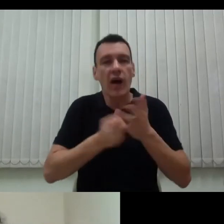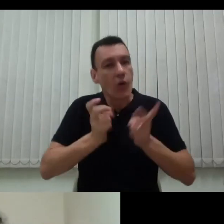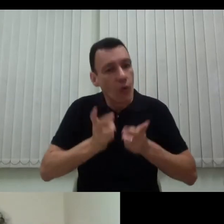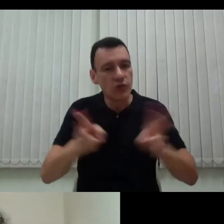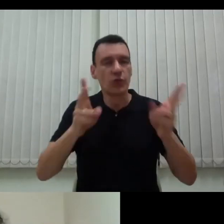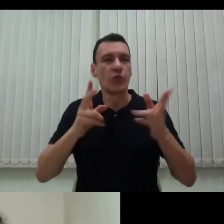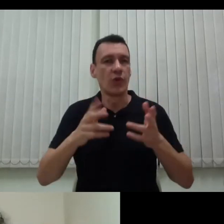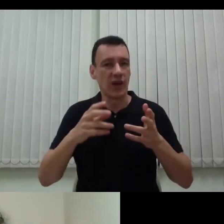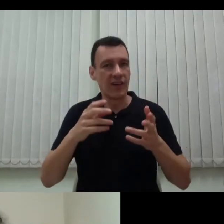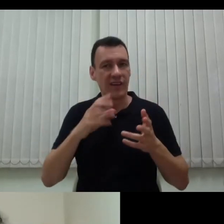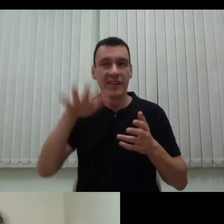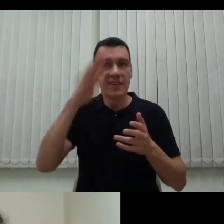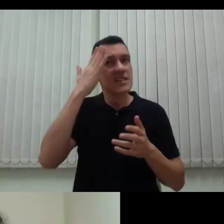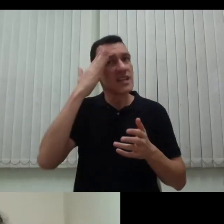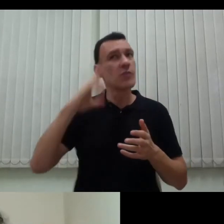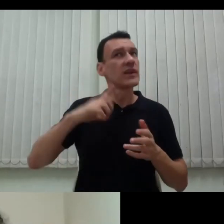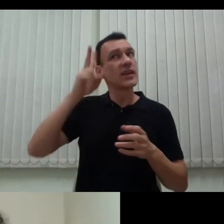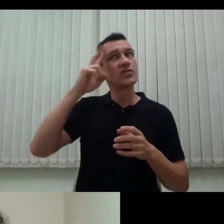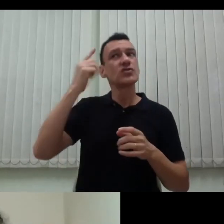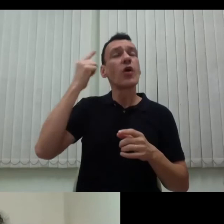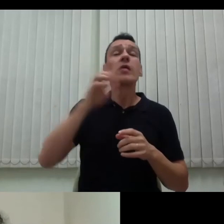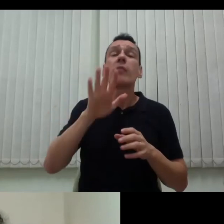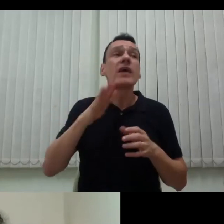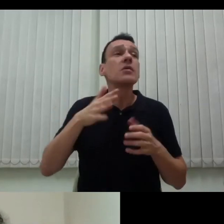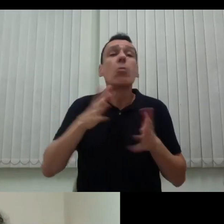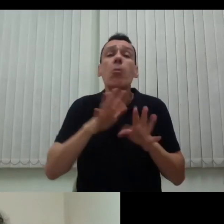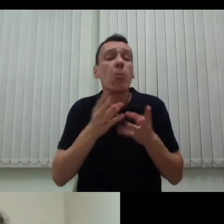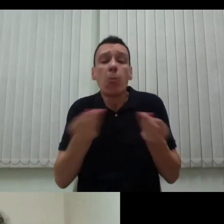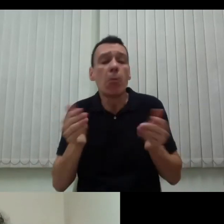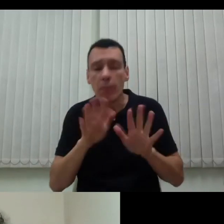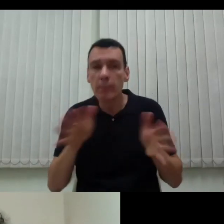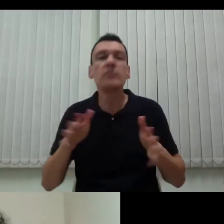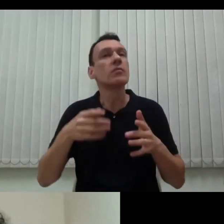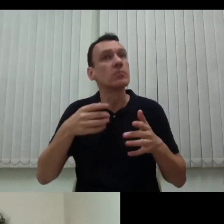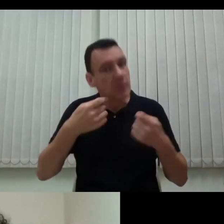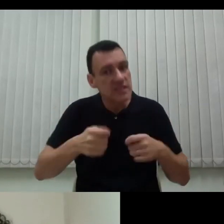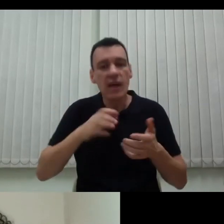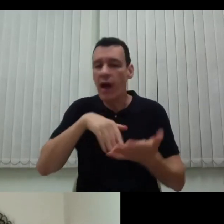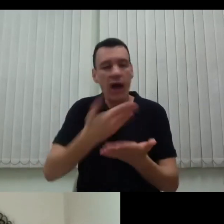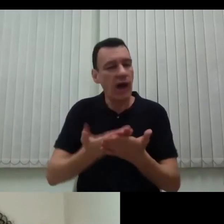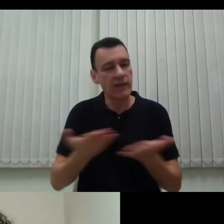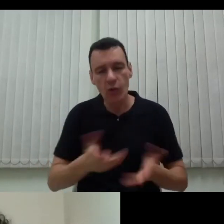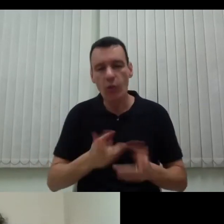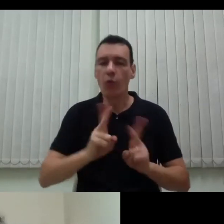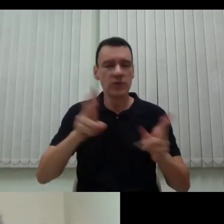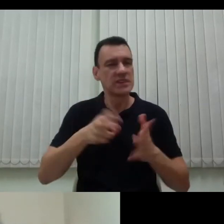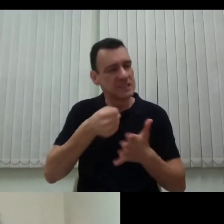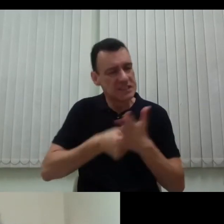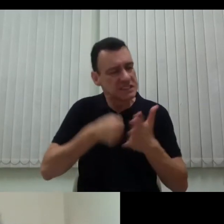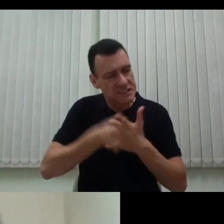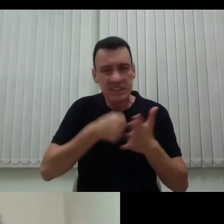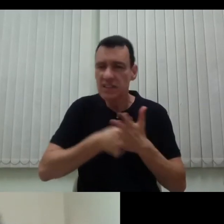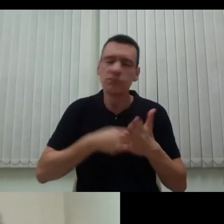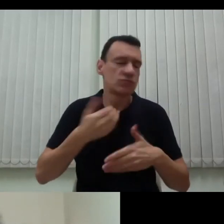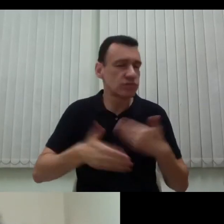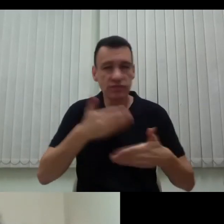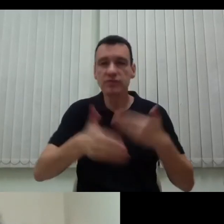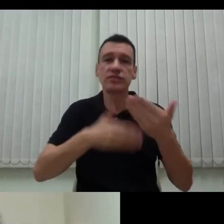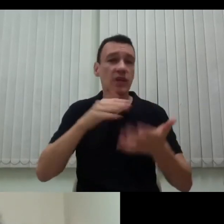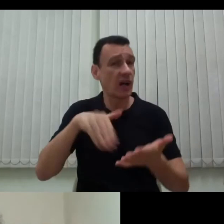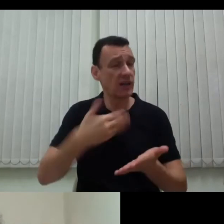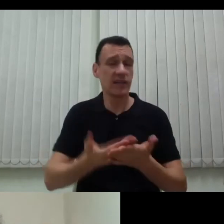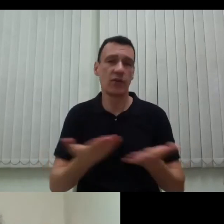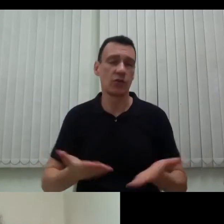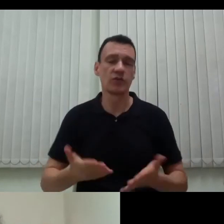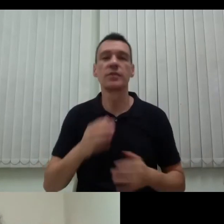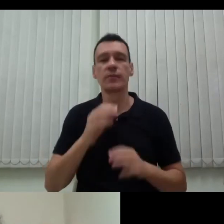Então, a contribuição de Maria Firmina dos Reis, assim como para pensar o patriarcado. Quem é Úrsula? Úrsula